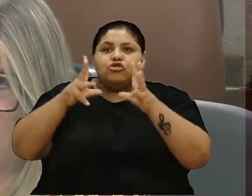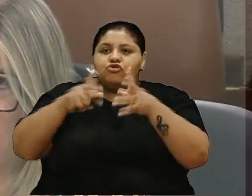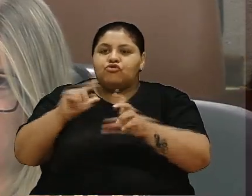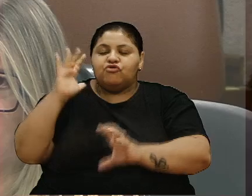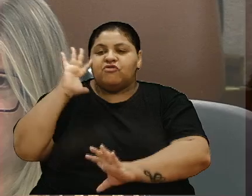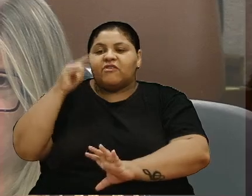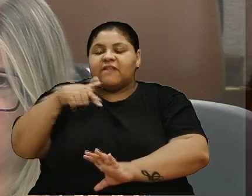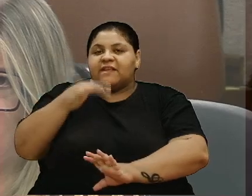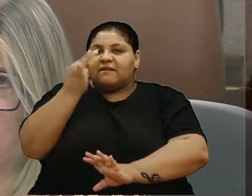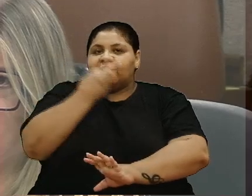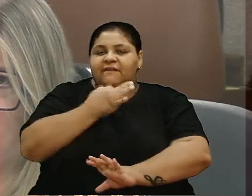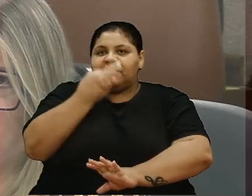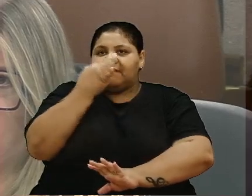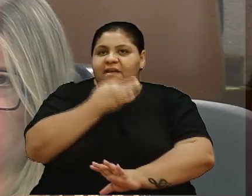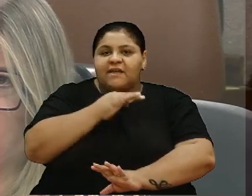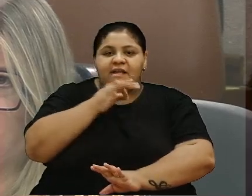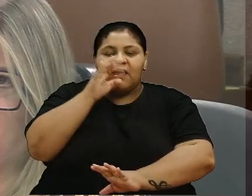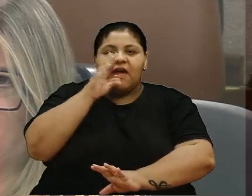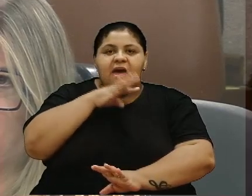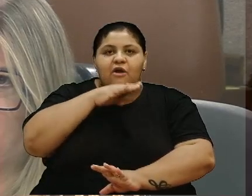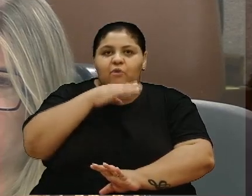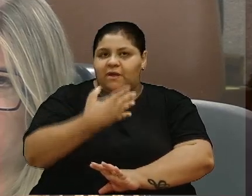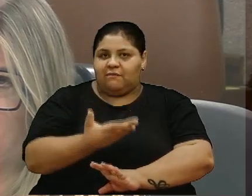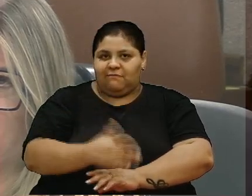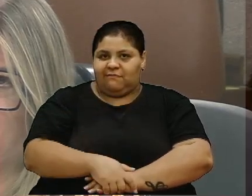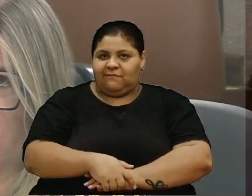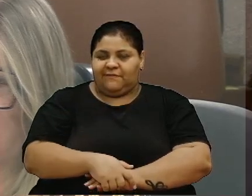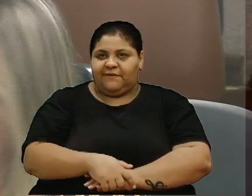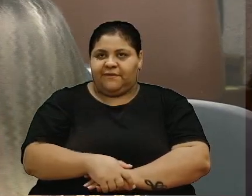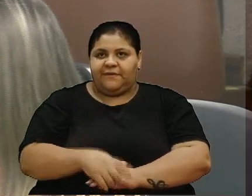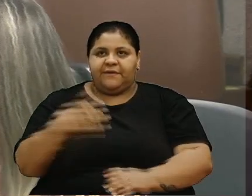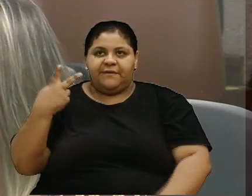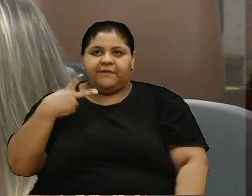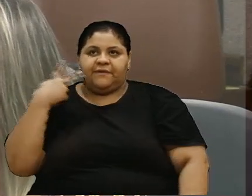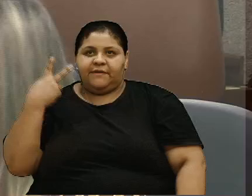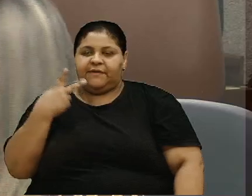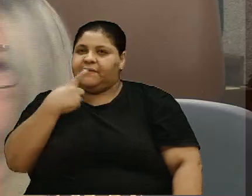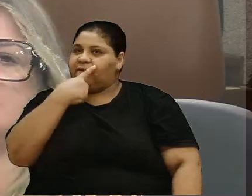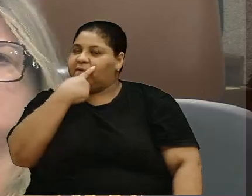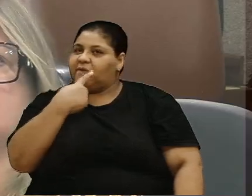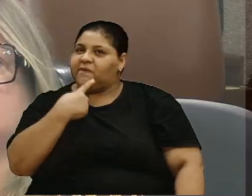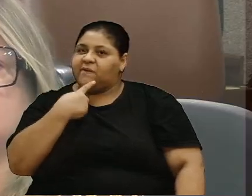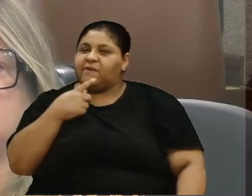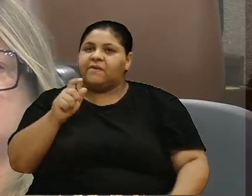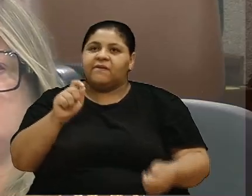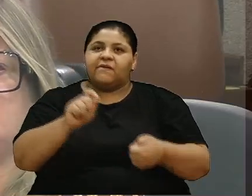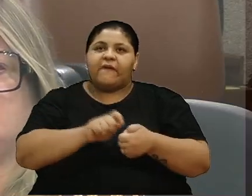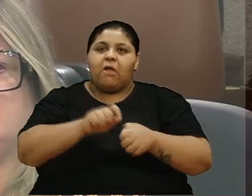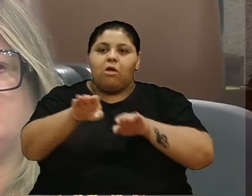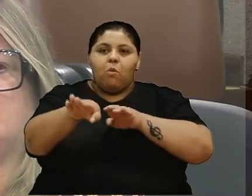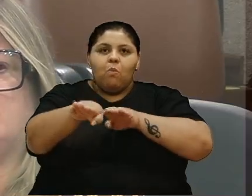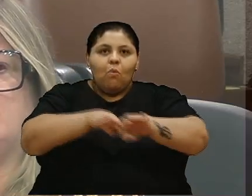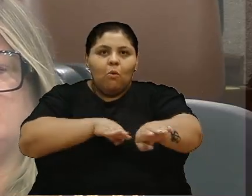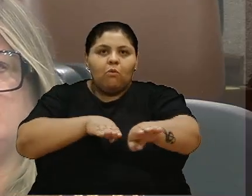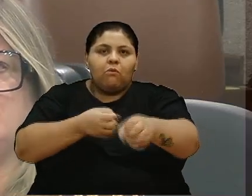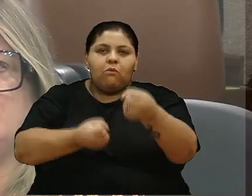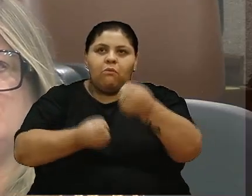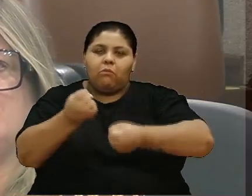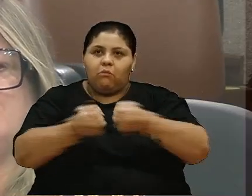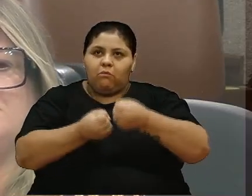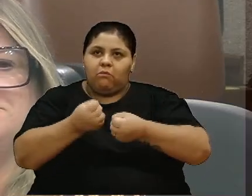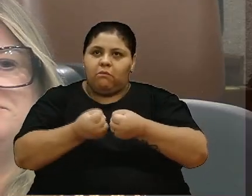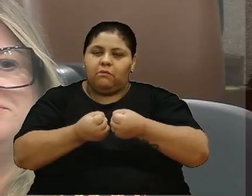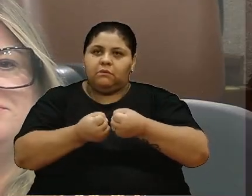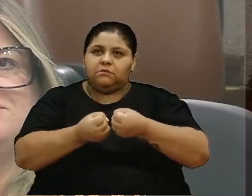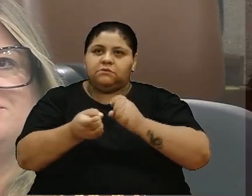acontece aqui em Caxias é ruim. Tudo. O vereador Wagner Petrini, que faz aqueles arrancadão dele lá na